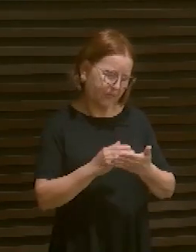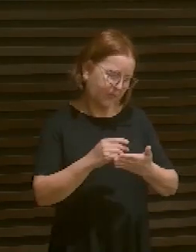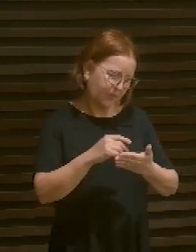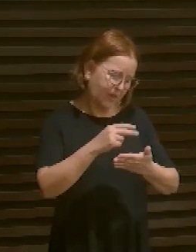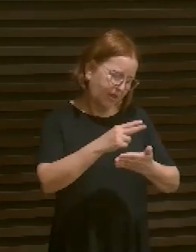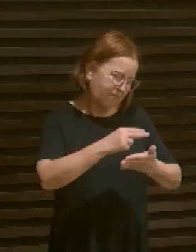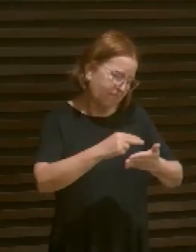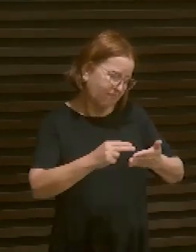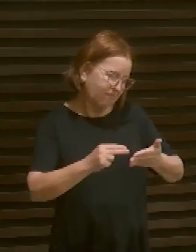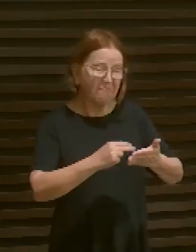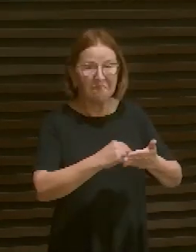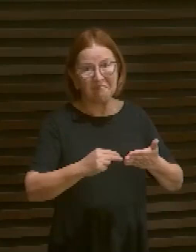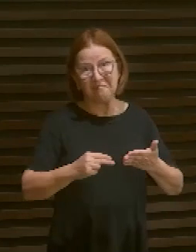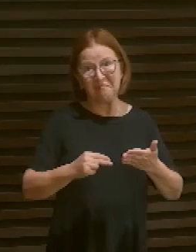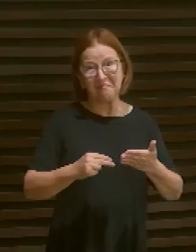o seu